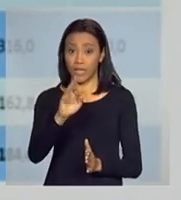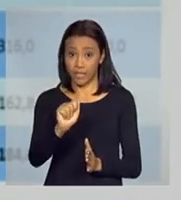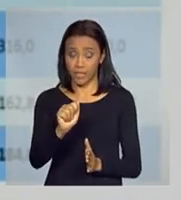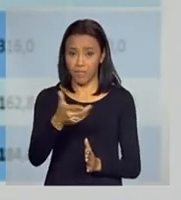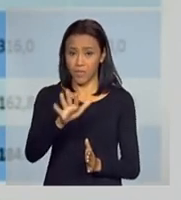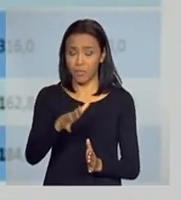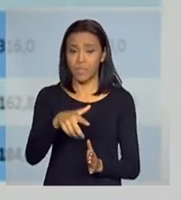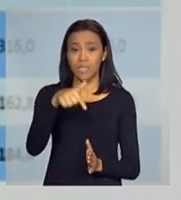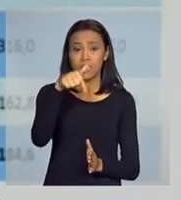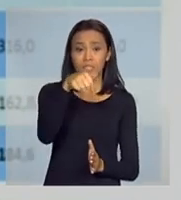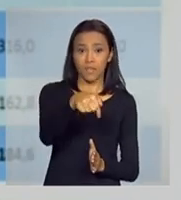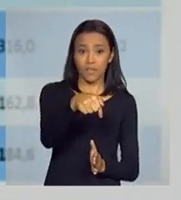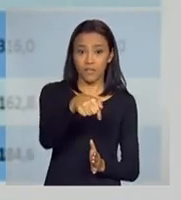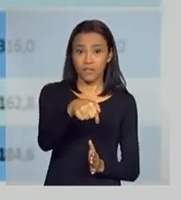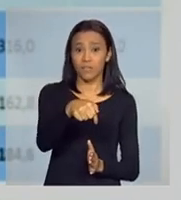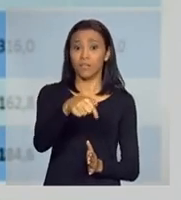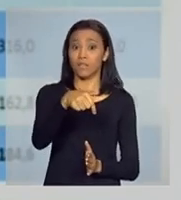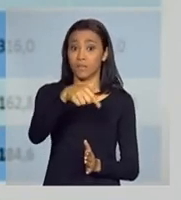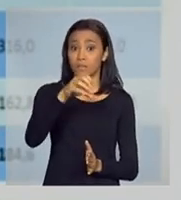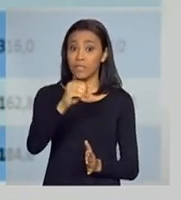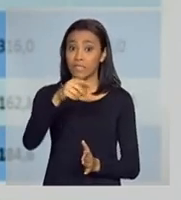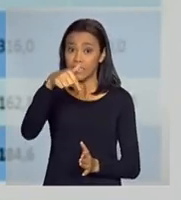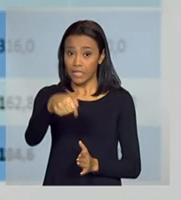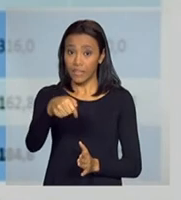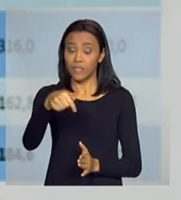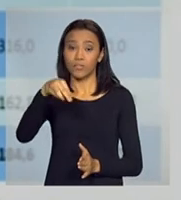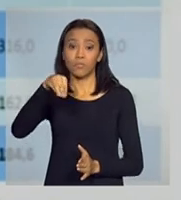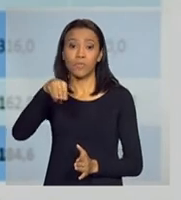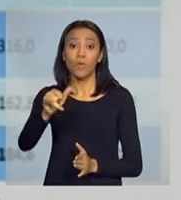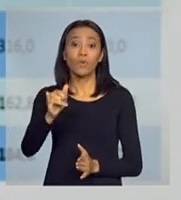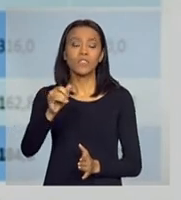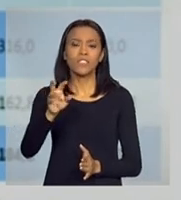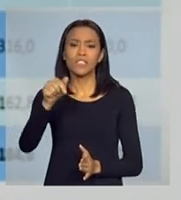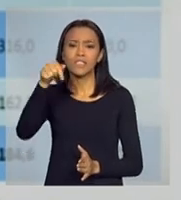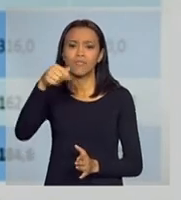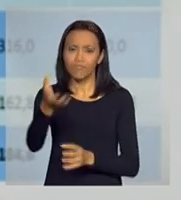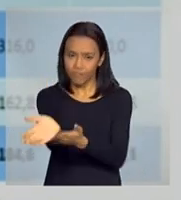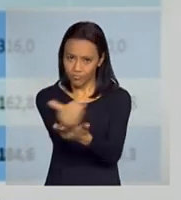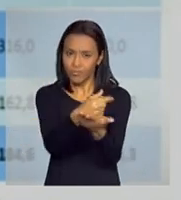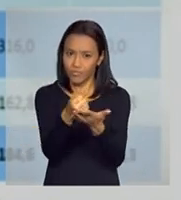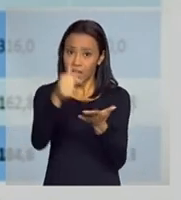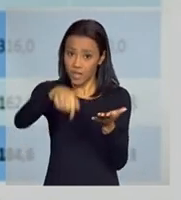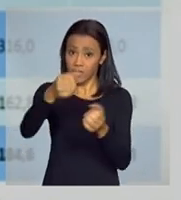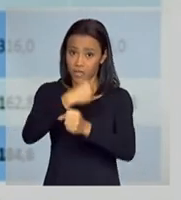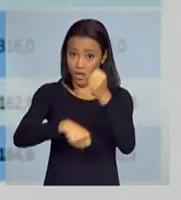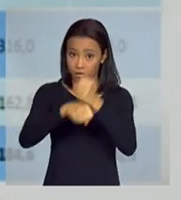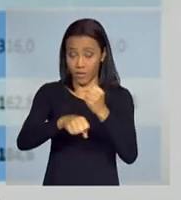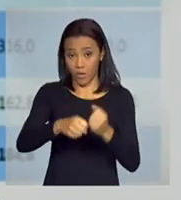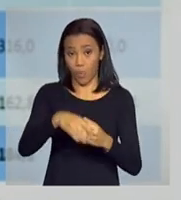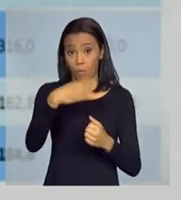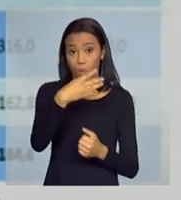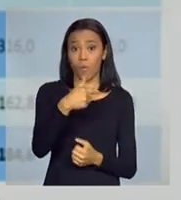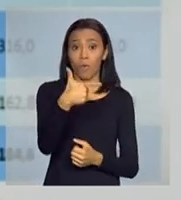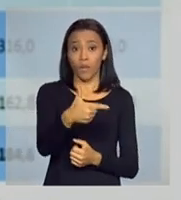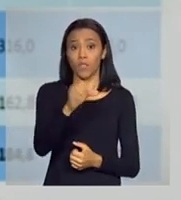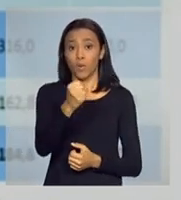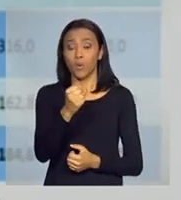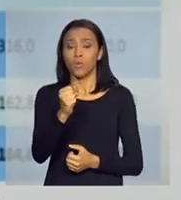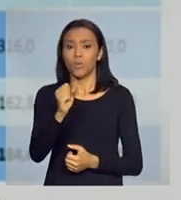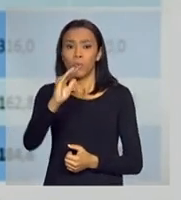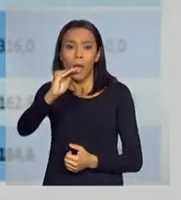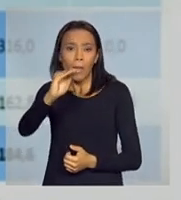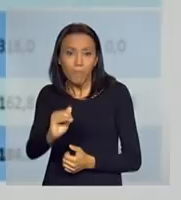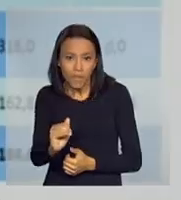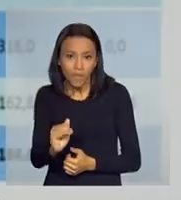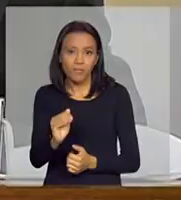previsão de 707 bilhões de arrecadação este ano portanto 48 milhões a menos aquilo que